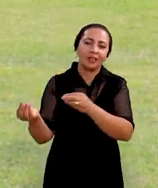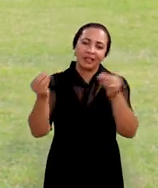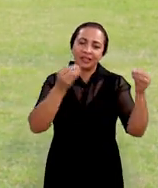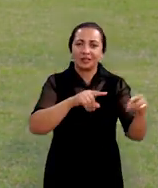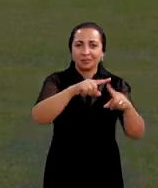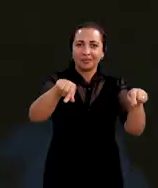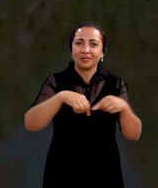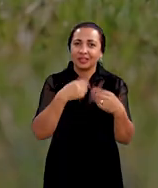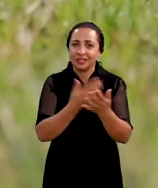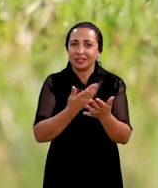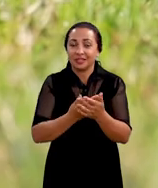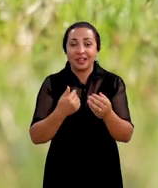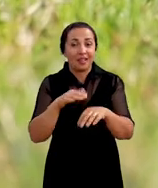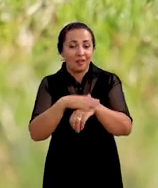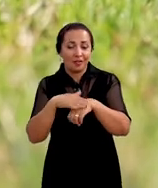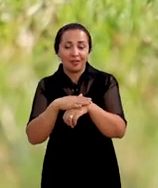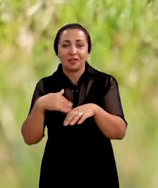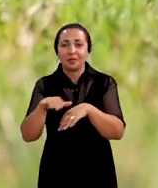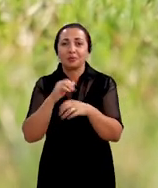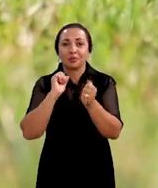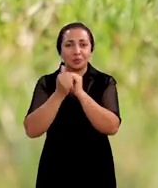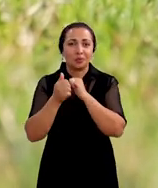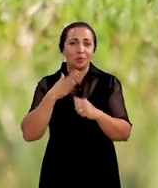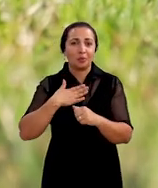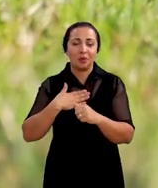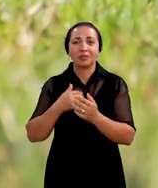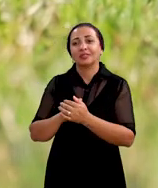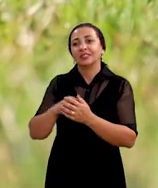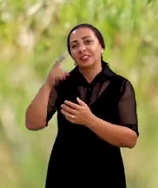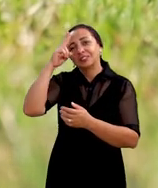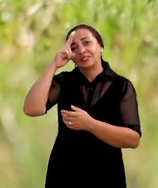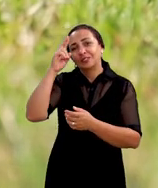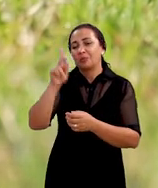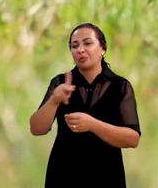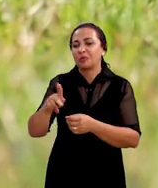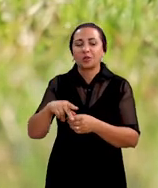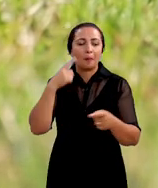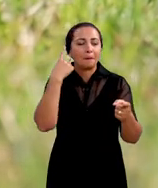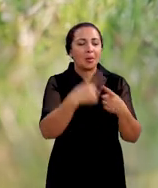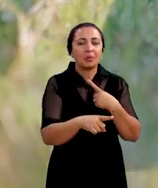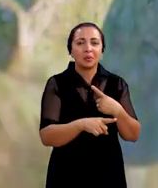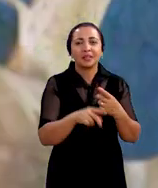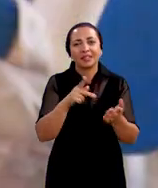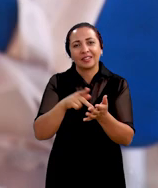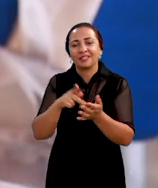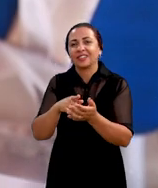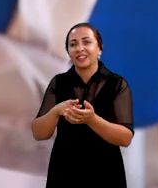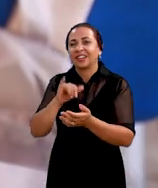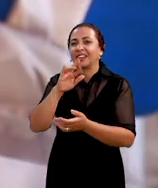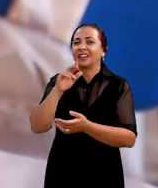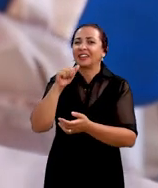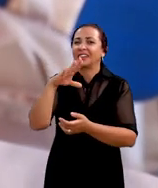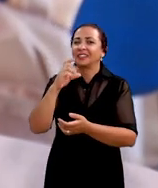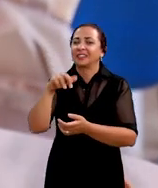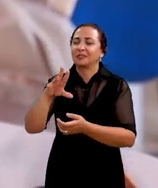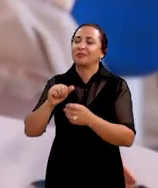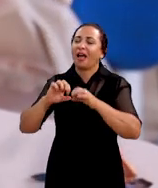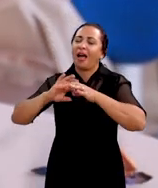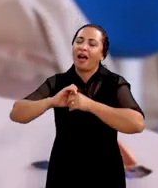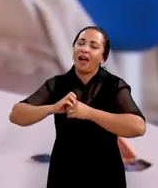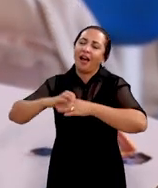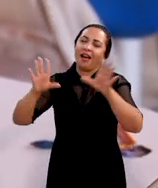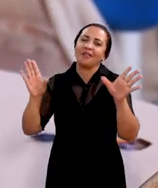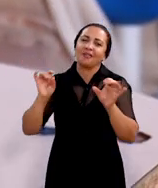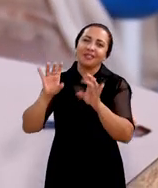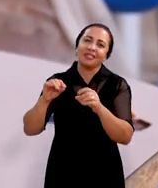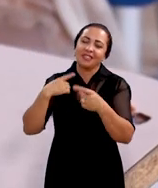trazer para a sala de aula. De fato, aquela conversa do futebol que no meu tempo, na segunda-feira o professor reprimia, na verdade Iracema abre,